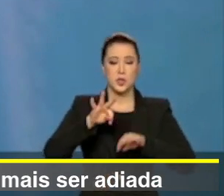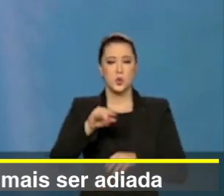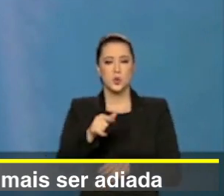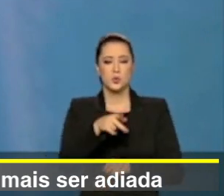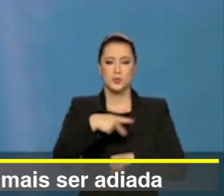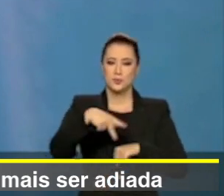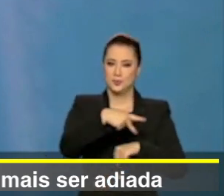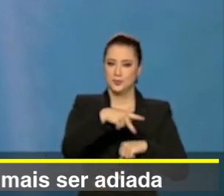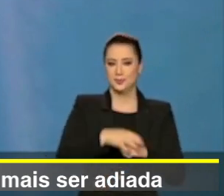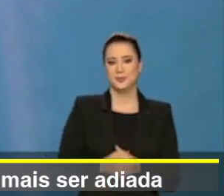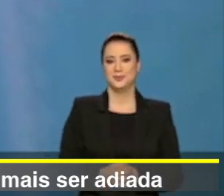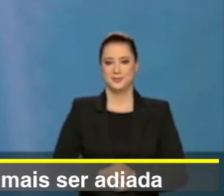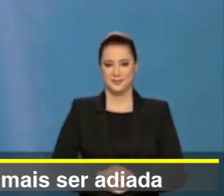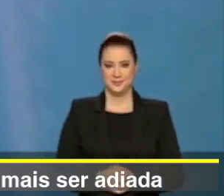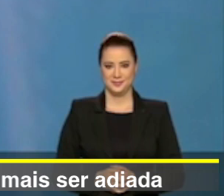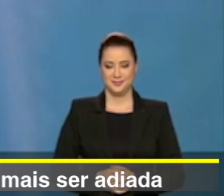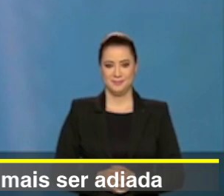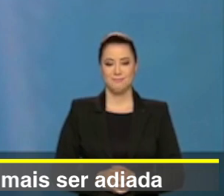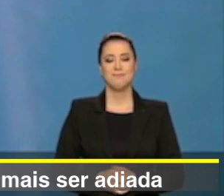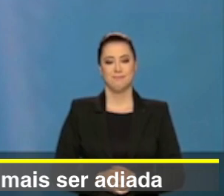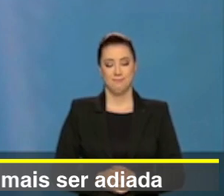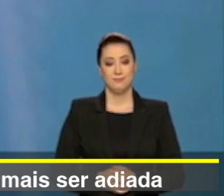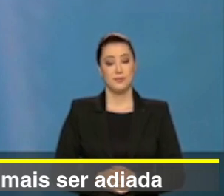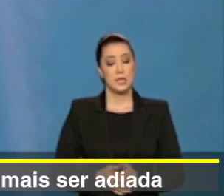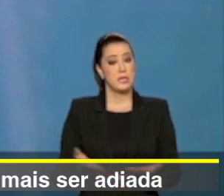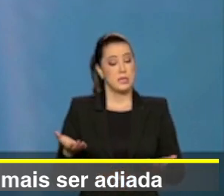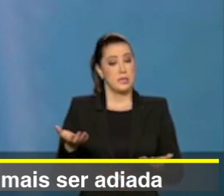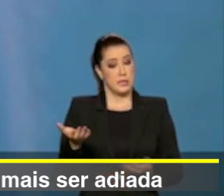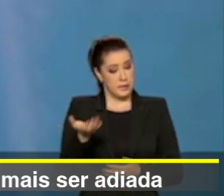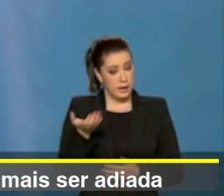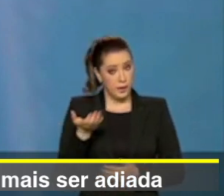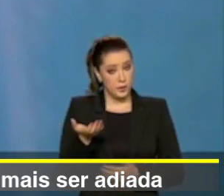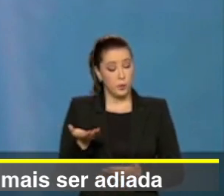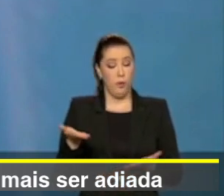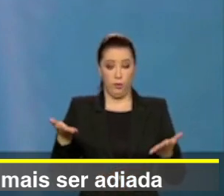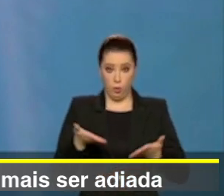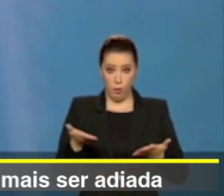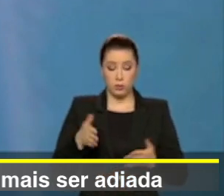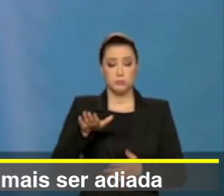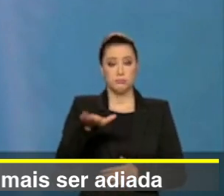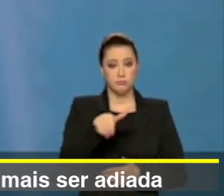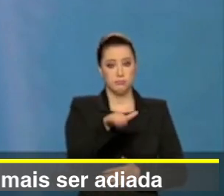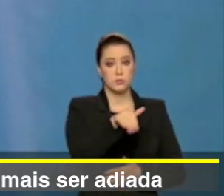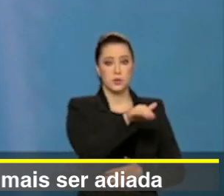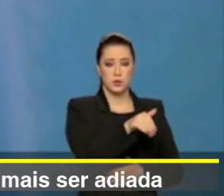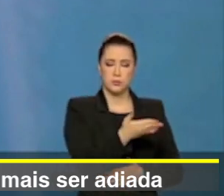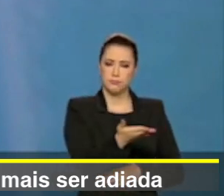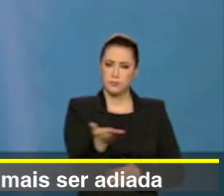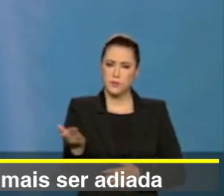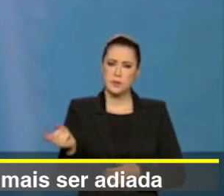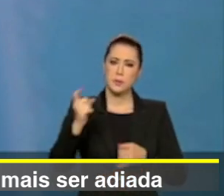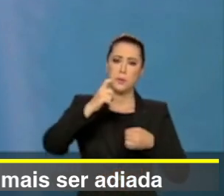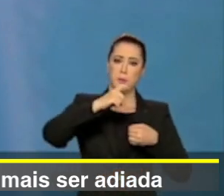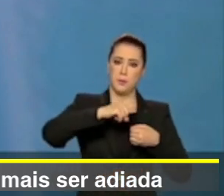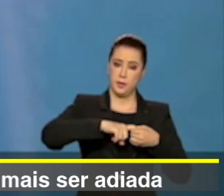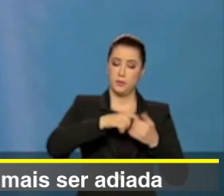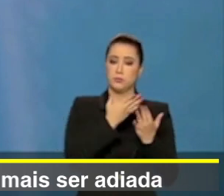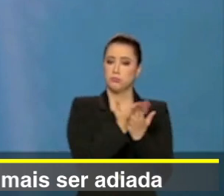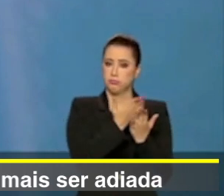educação do nosso país. Quero, nesse momento, conclamá-los ao retorno às